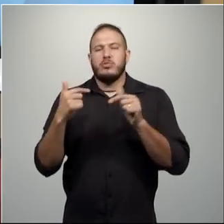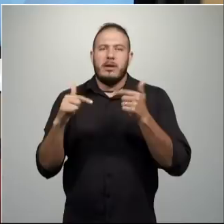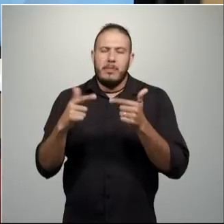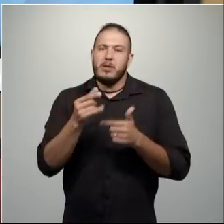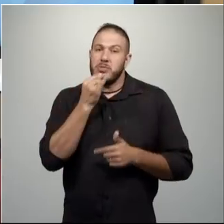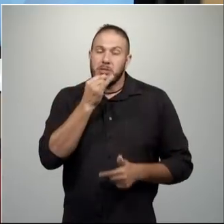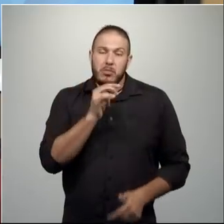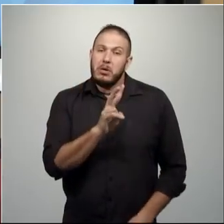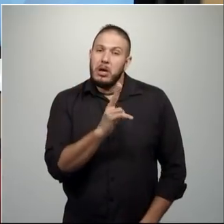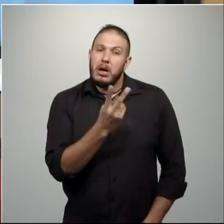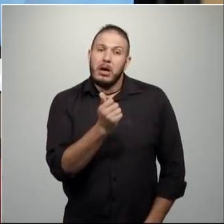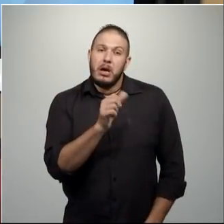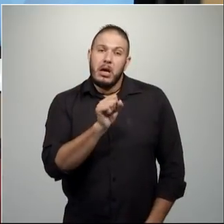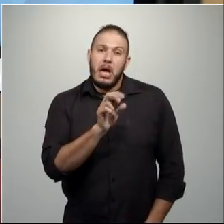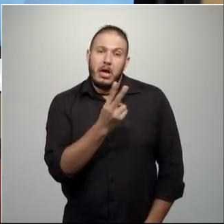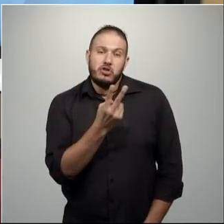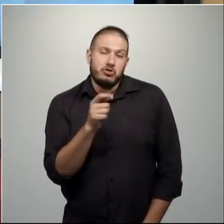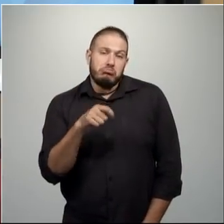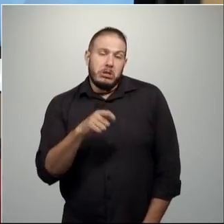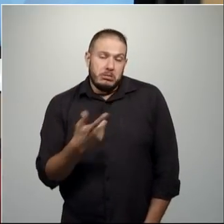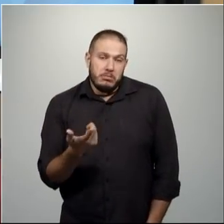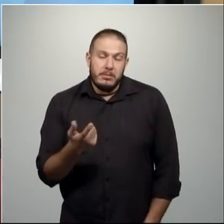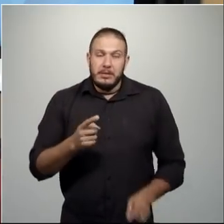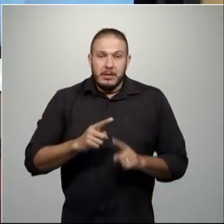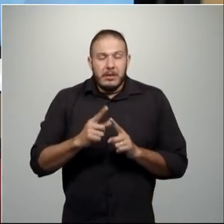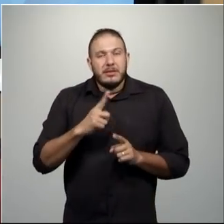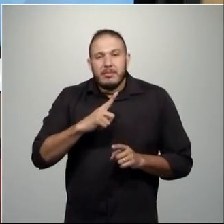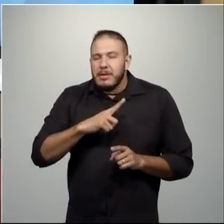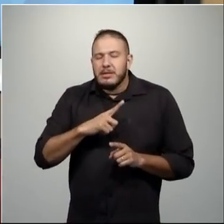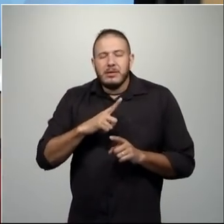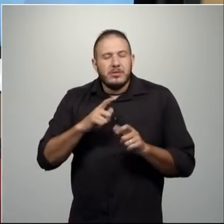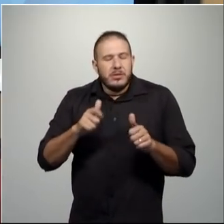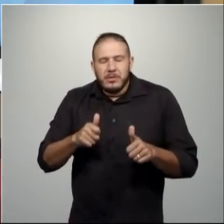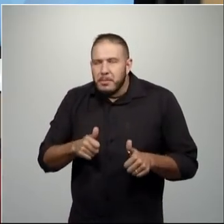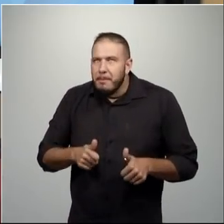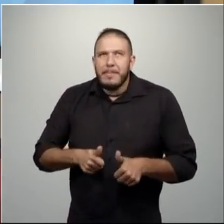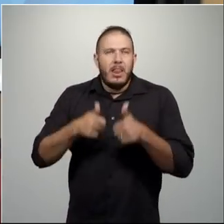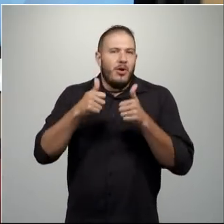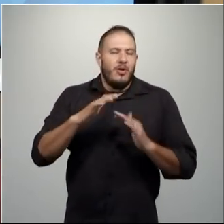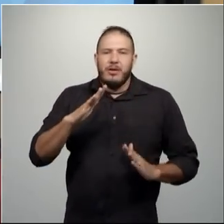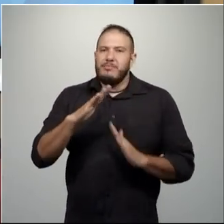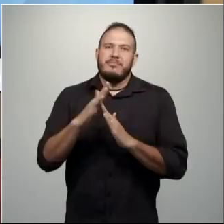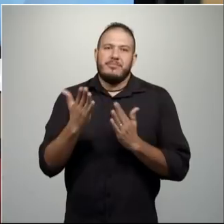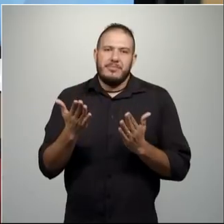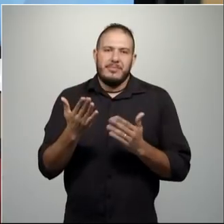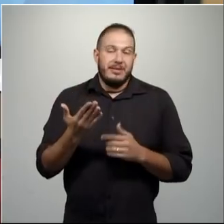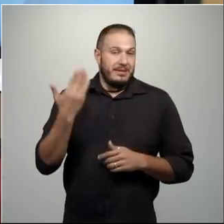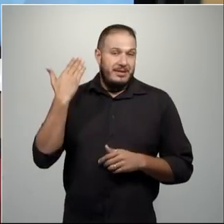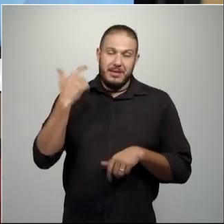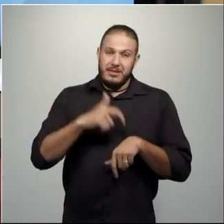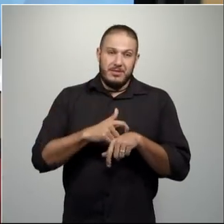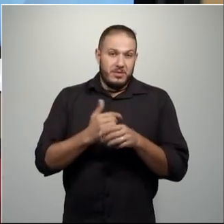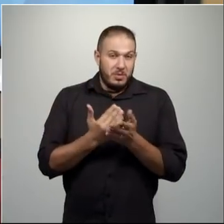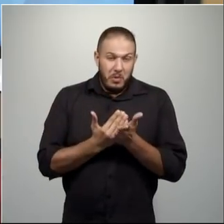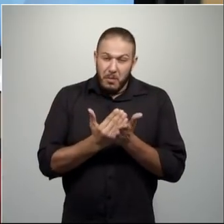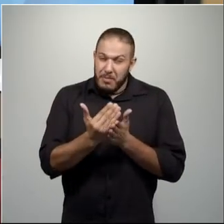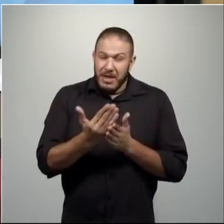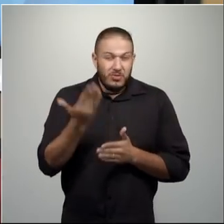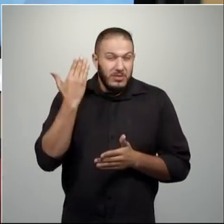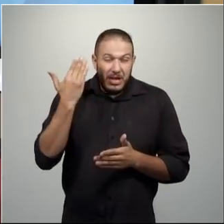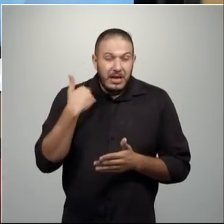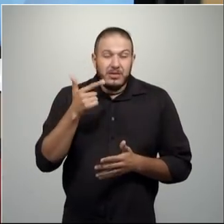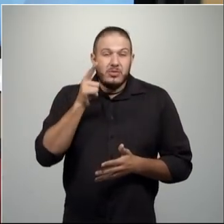rech se para lá e tem o melhor dos mundos que é desde o início desde a concepção